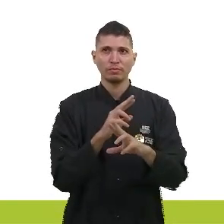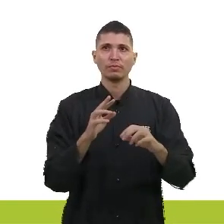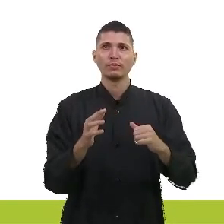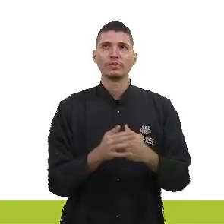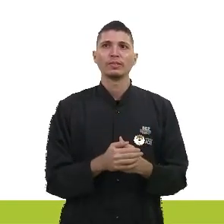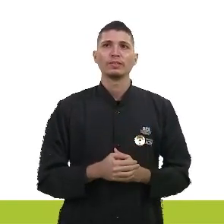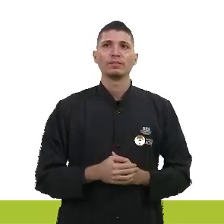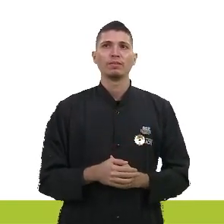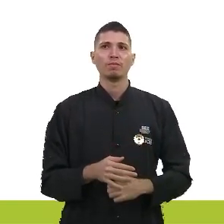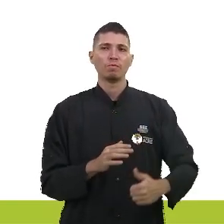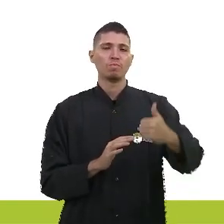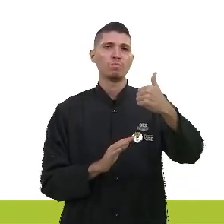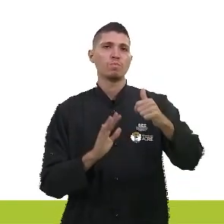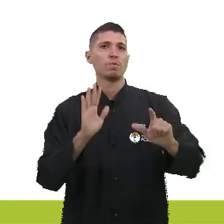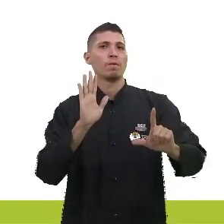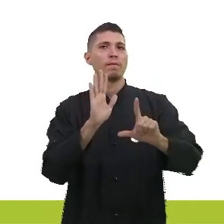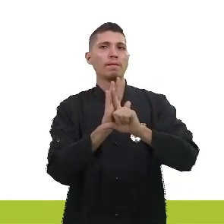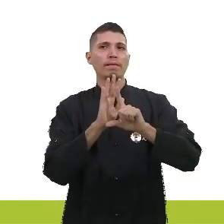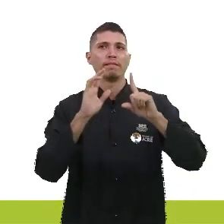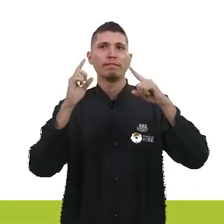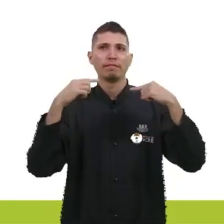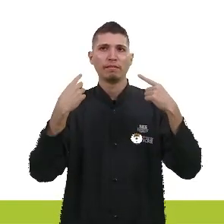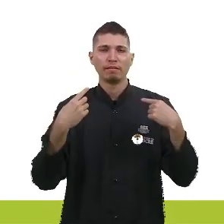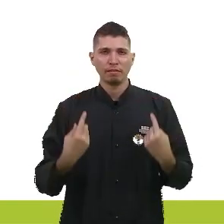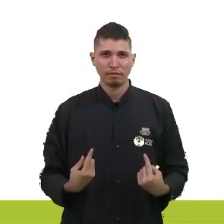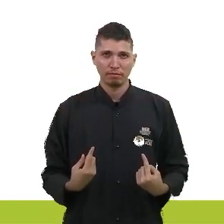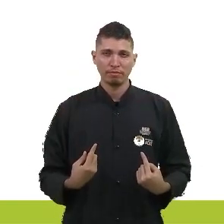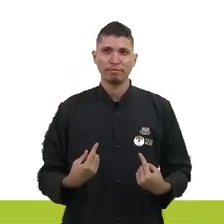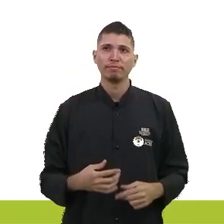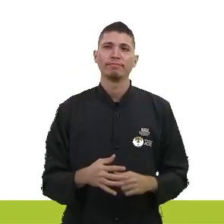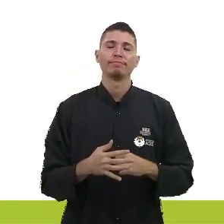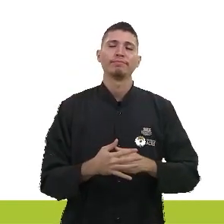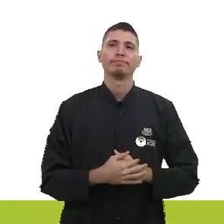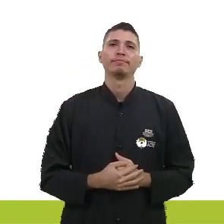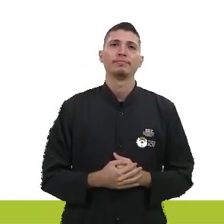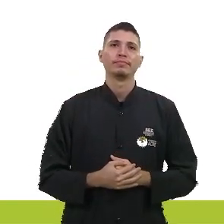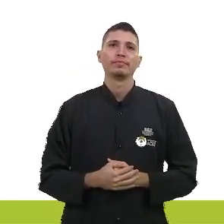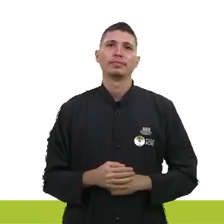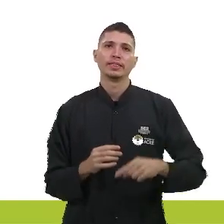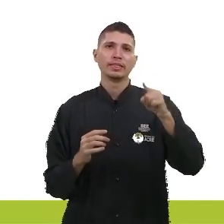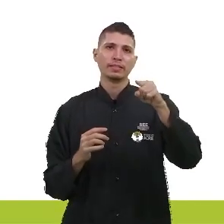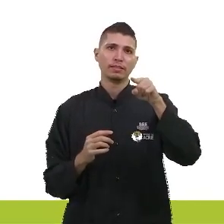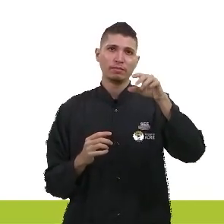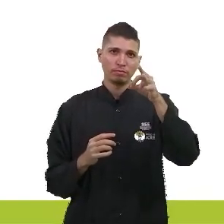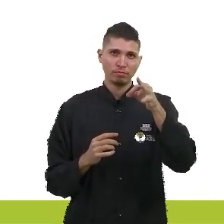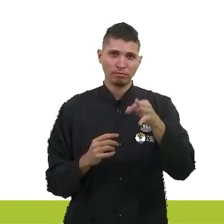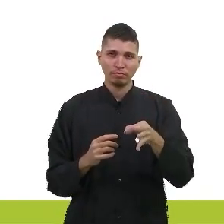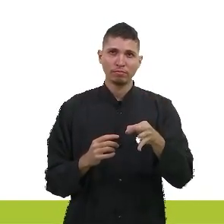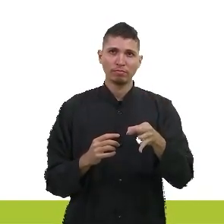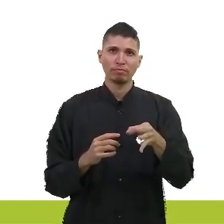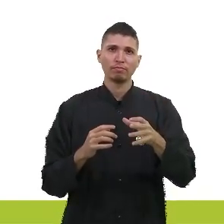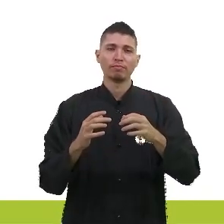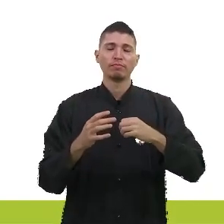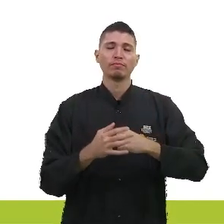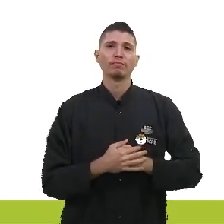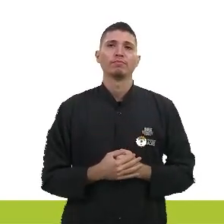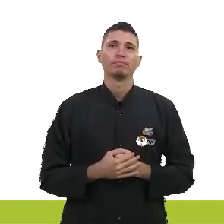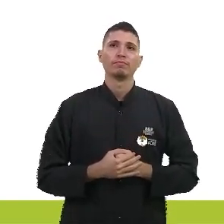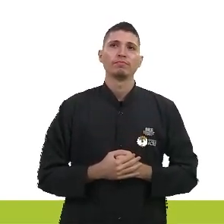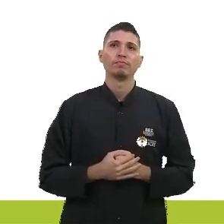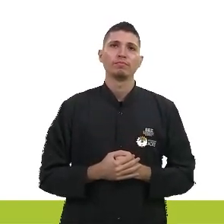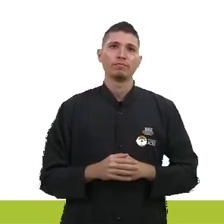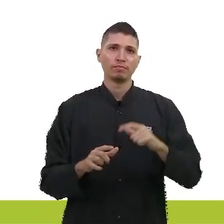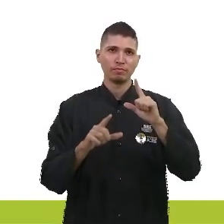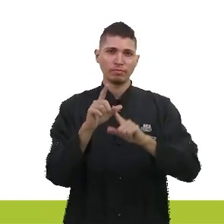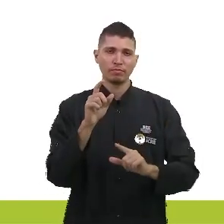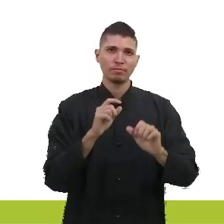só, e acabei até já falando, né, sobre a definição da primeira lei de Newton. Assinale a alternativa que define corretamente. E aí a letra